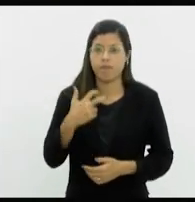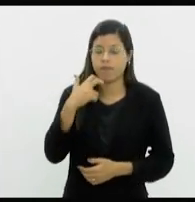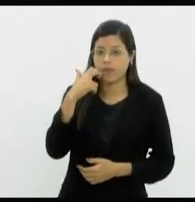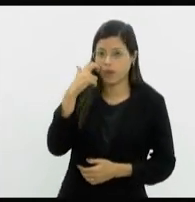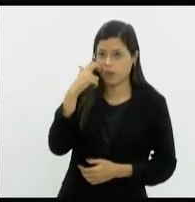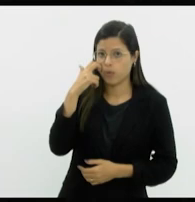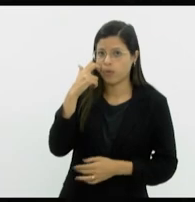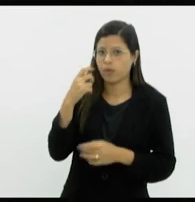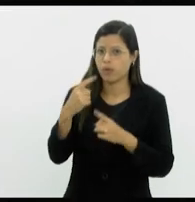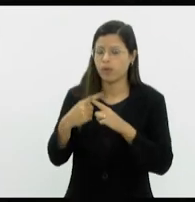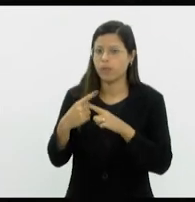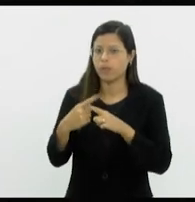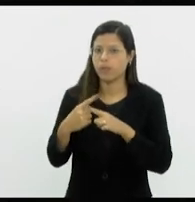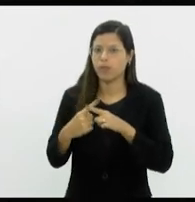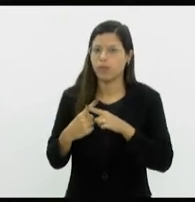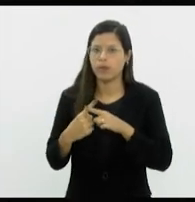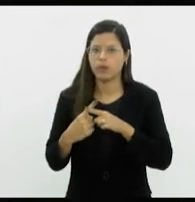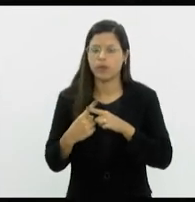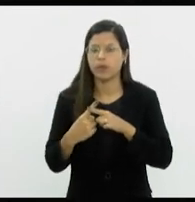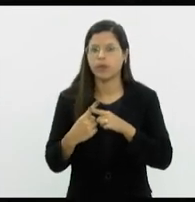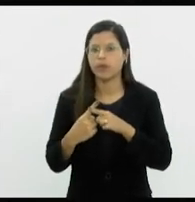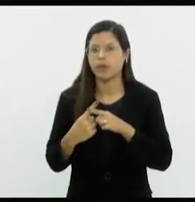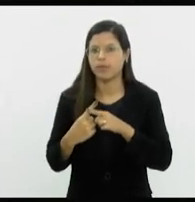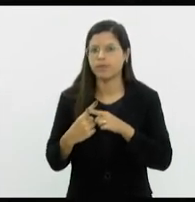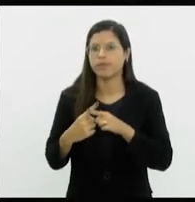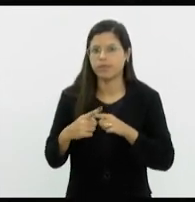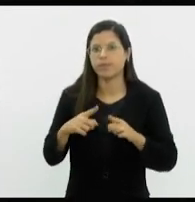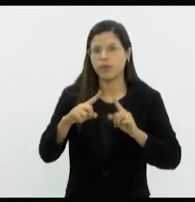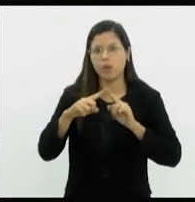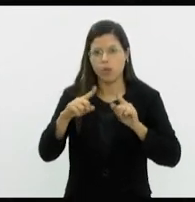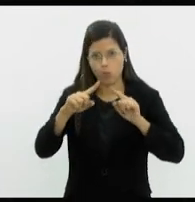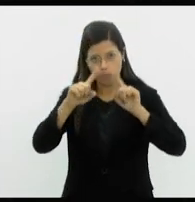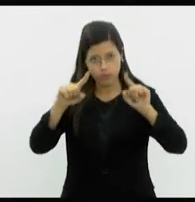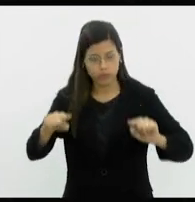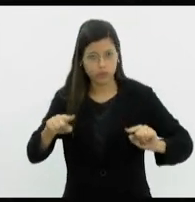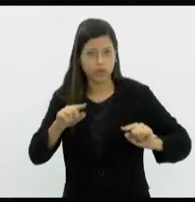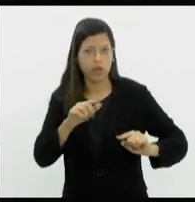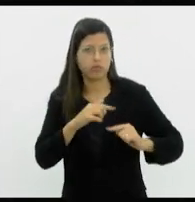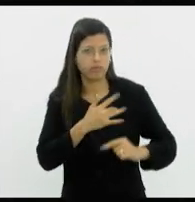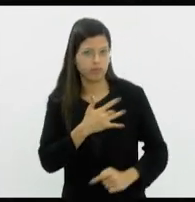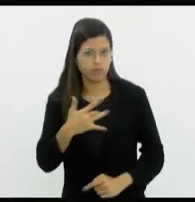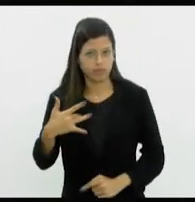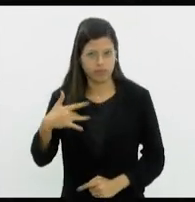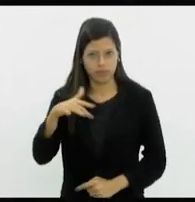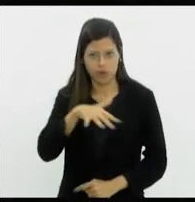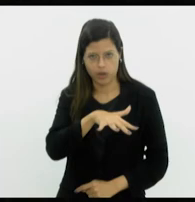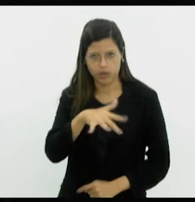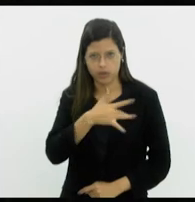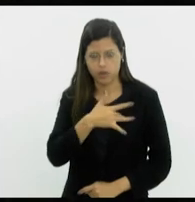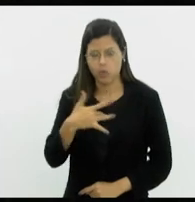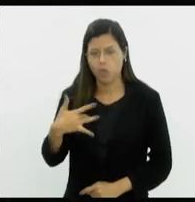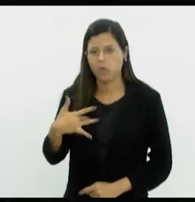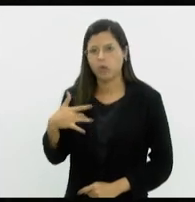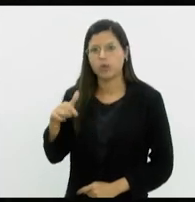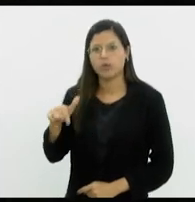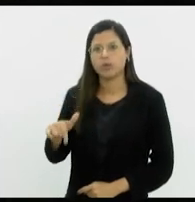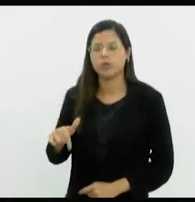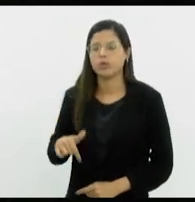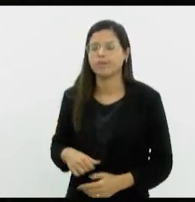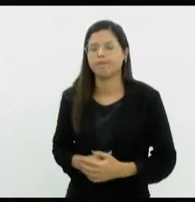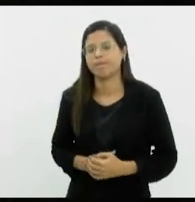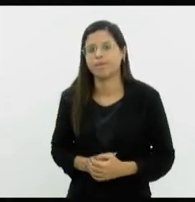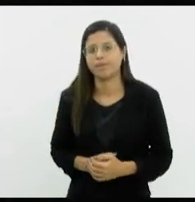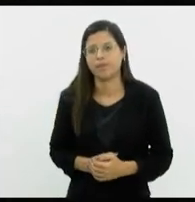mesmo, porque os agentes comunitários de saúde, eles são